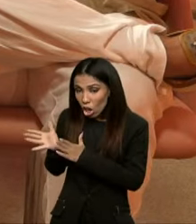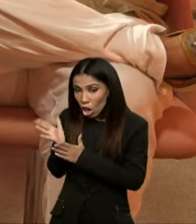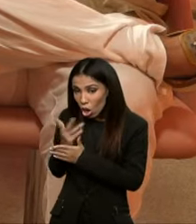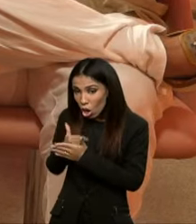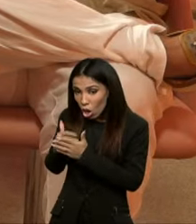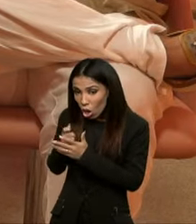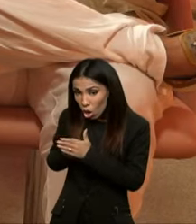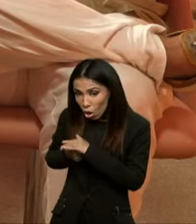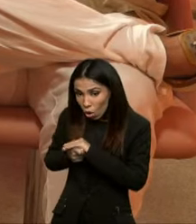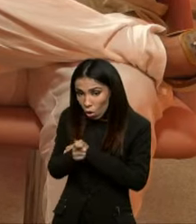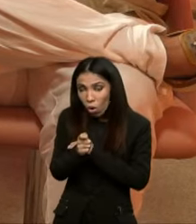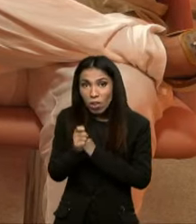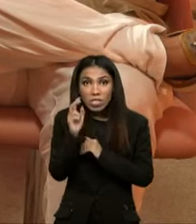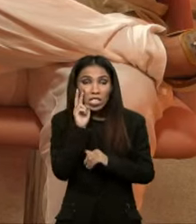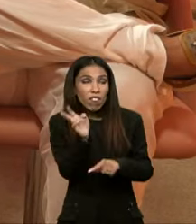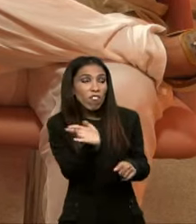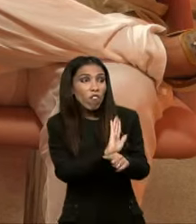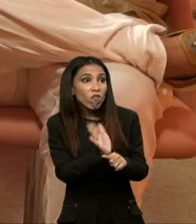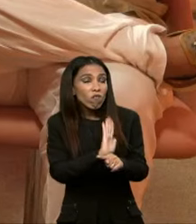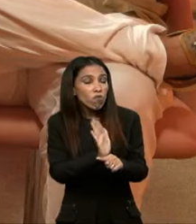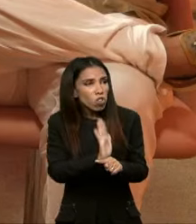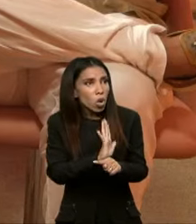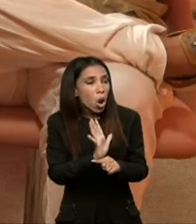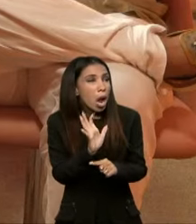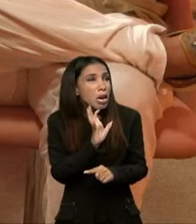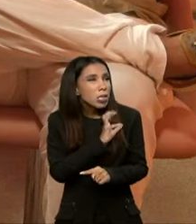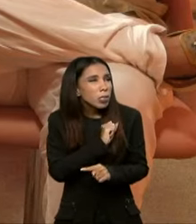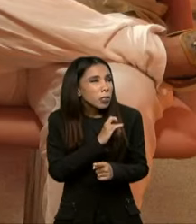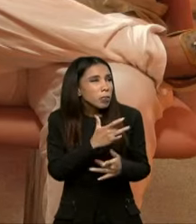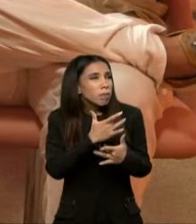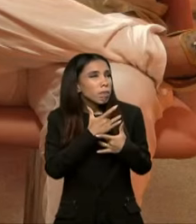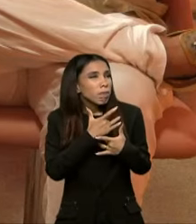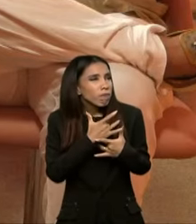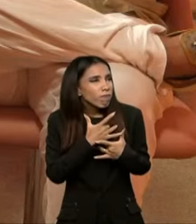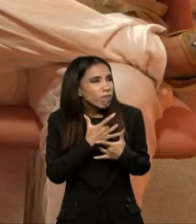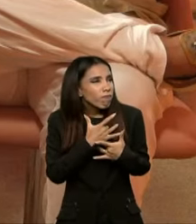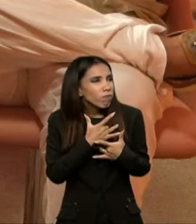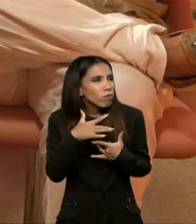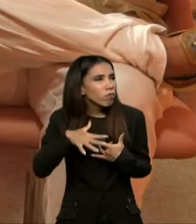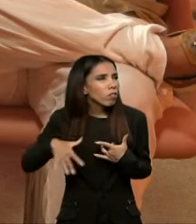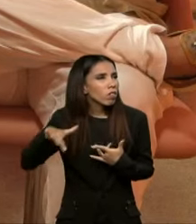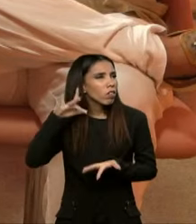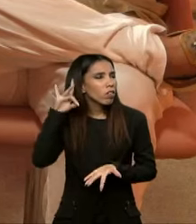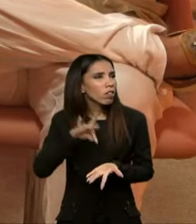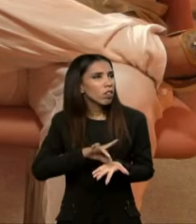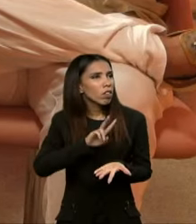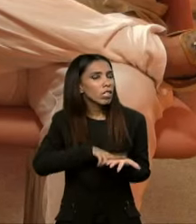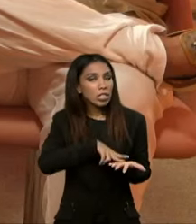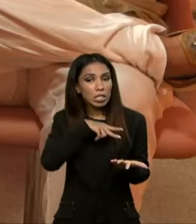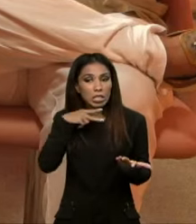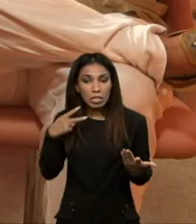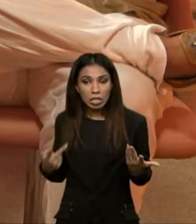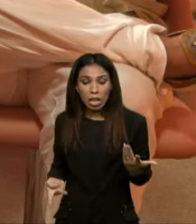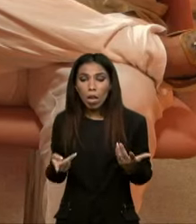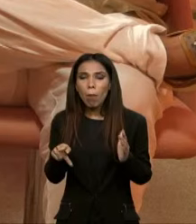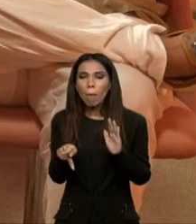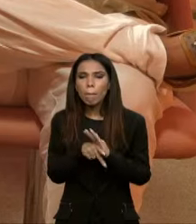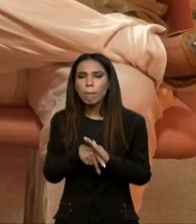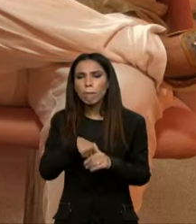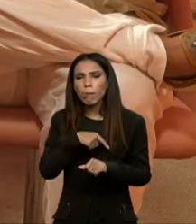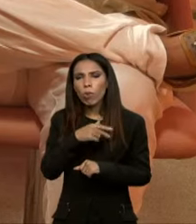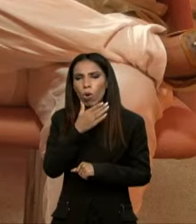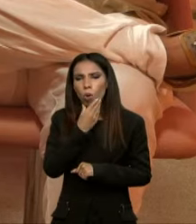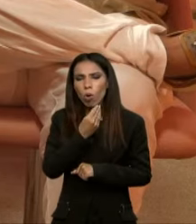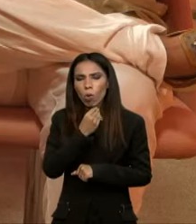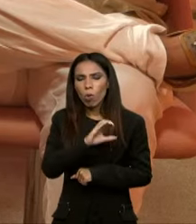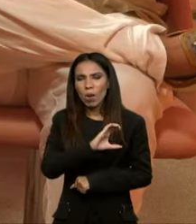um filme, adorou, um filme que te tocou, tocou a sua realidade, e você traduziu esse filme, que era de um canadense, né?